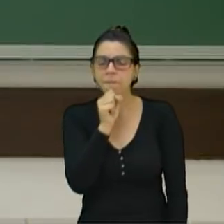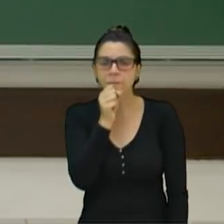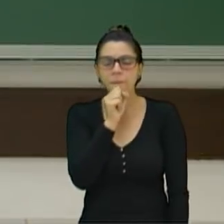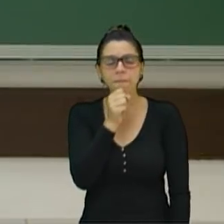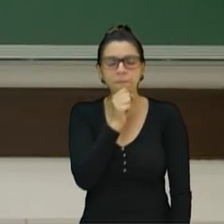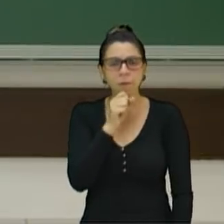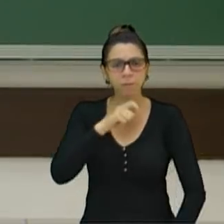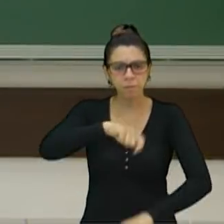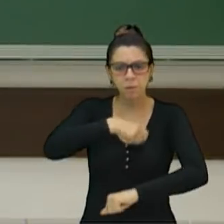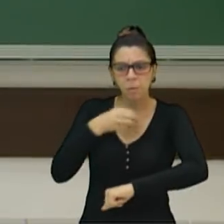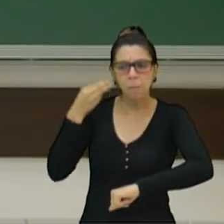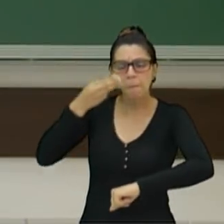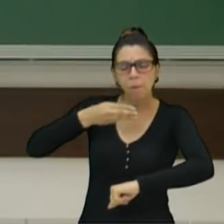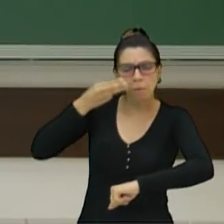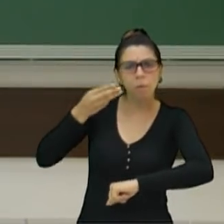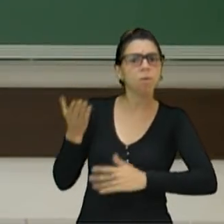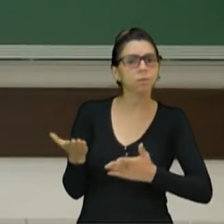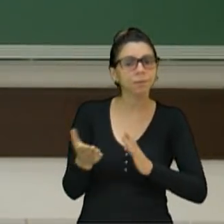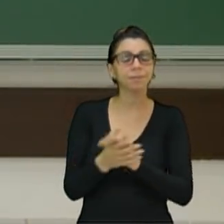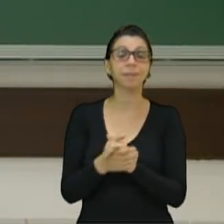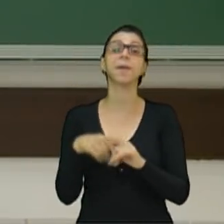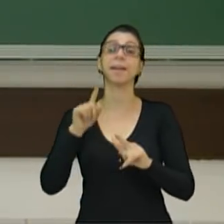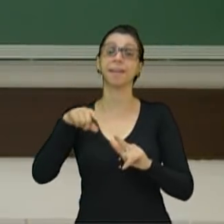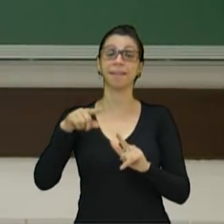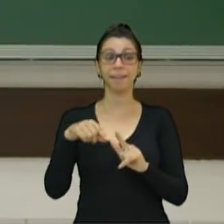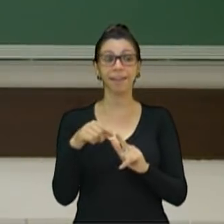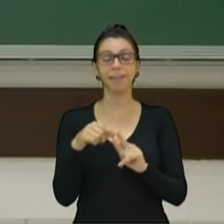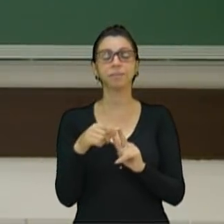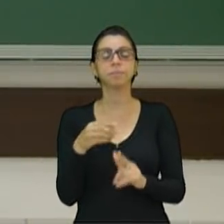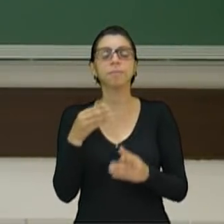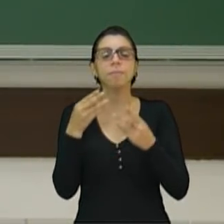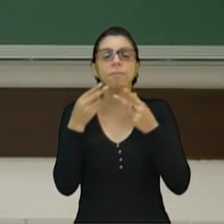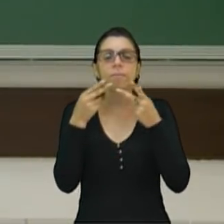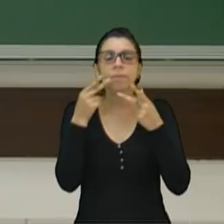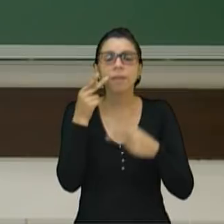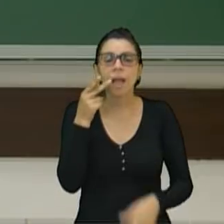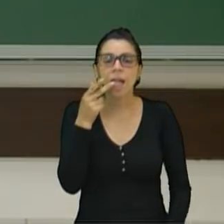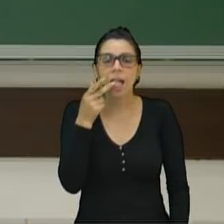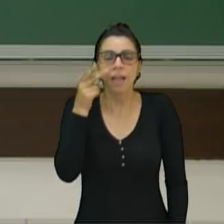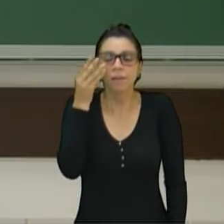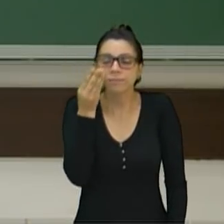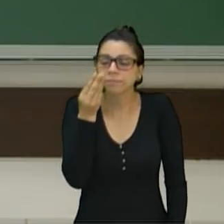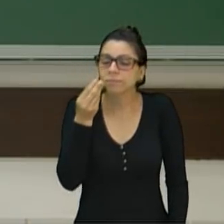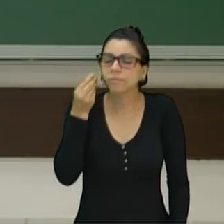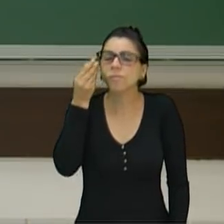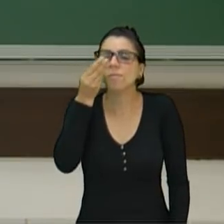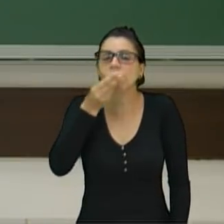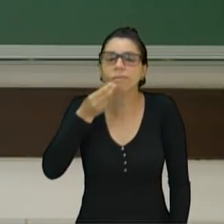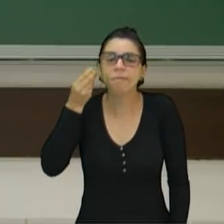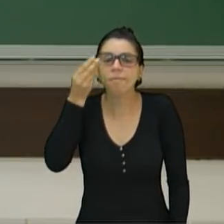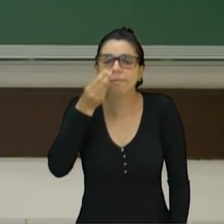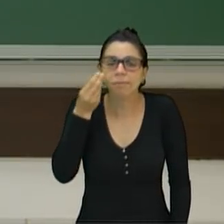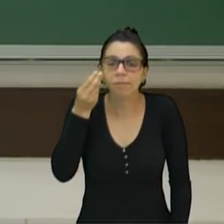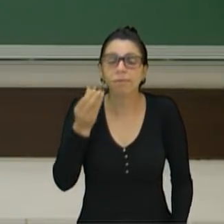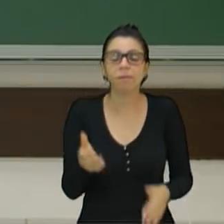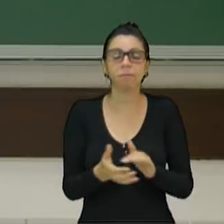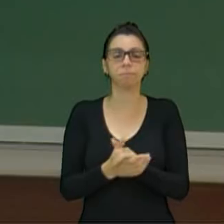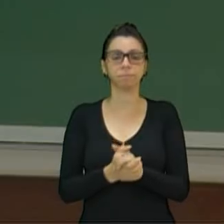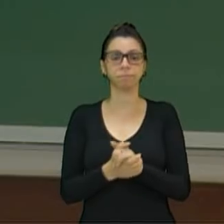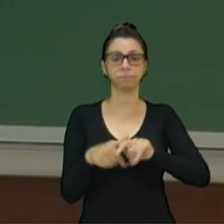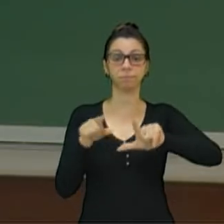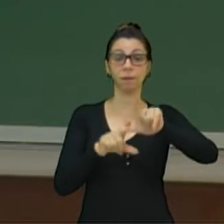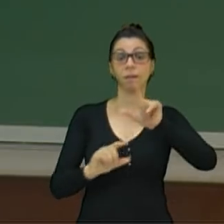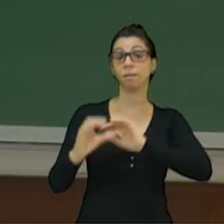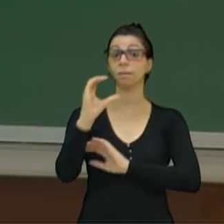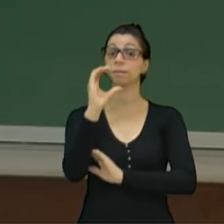sabores, que é o assunto da nossa aula de hoje. Letra B, paladar. Letra C, a pele, o